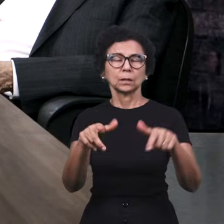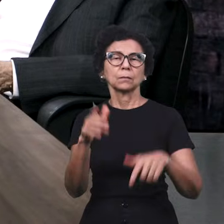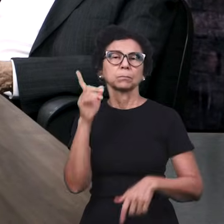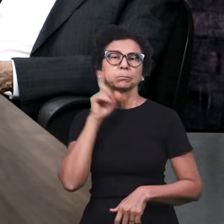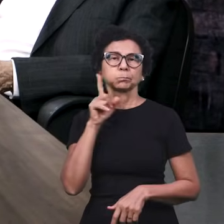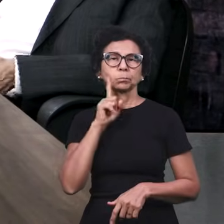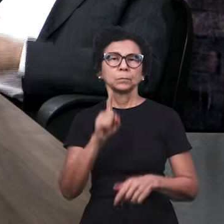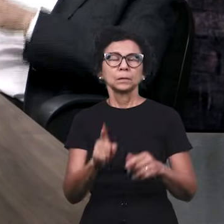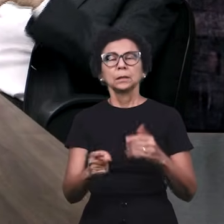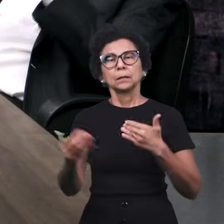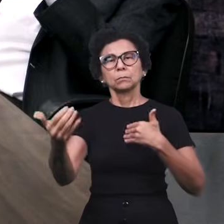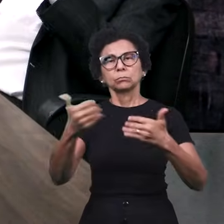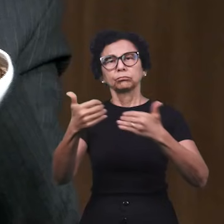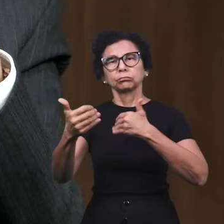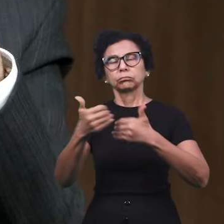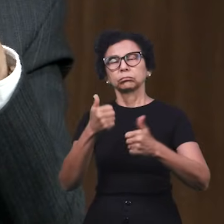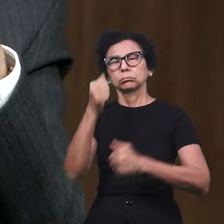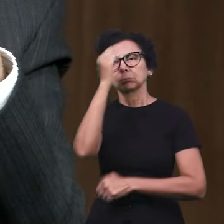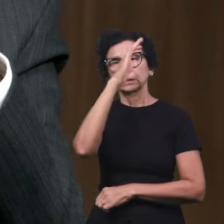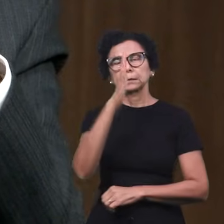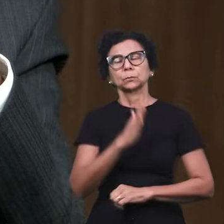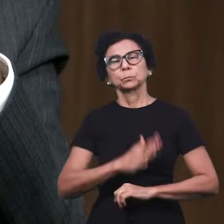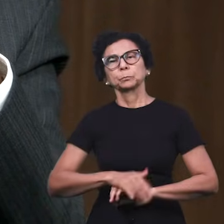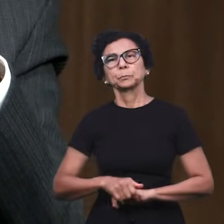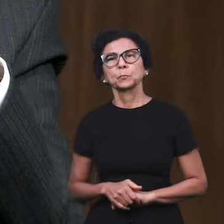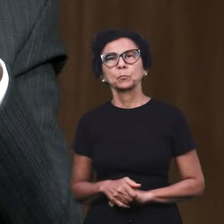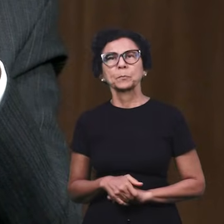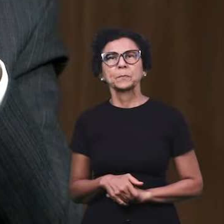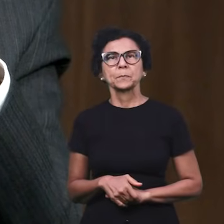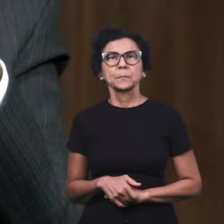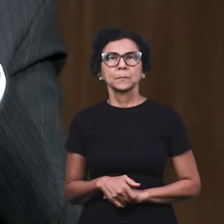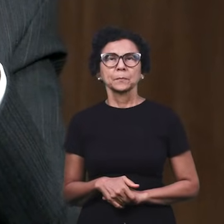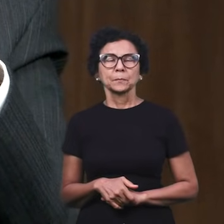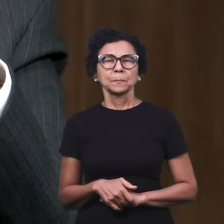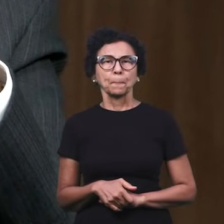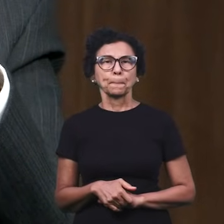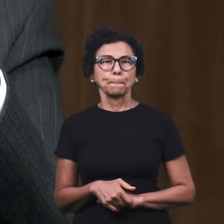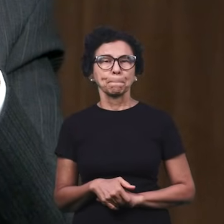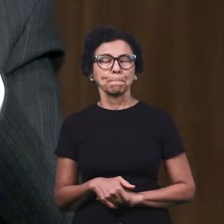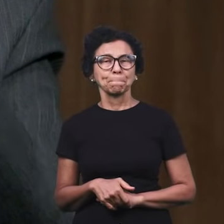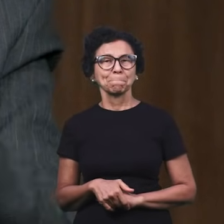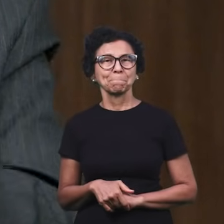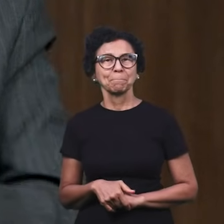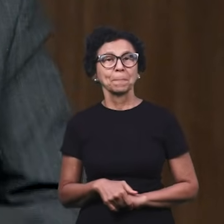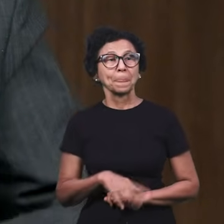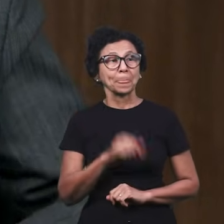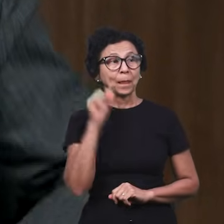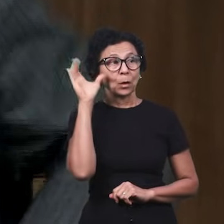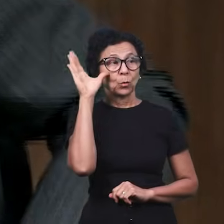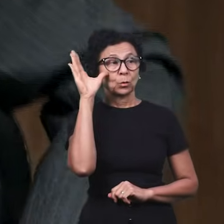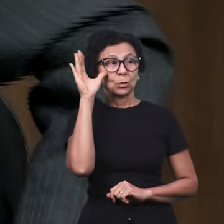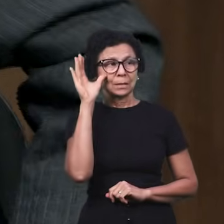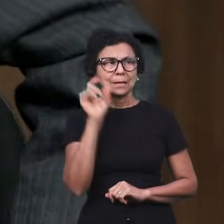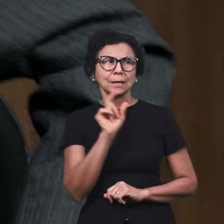Serlon, agora fixando nos Estados Unidos, que é uma curiosidade muito grande para todos, então esse